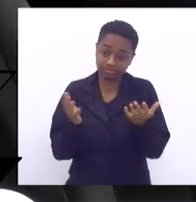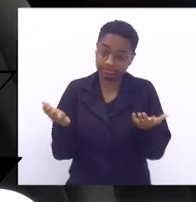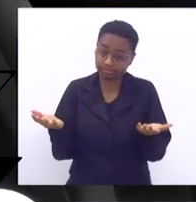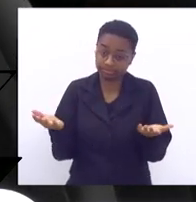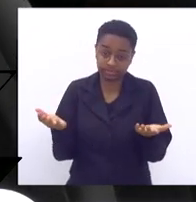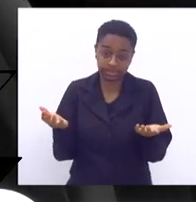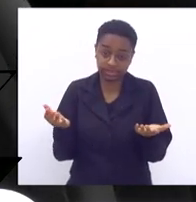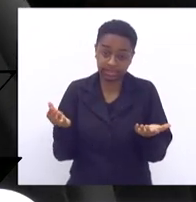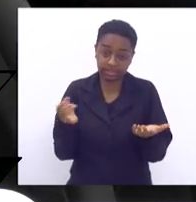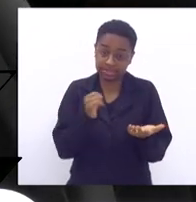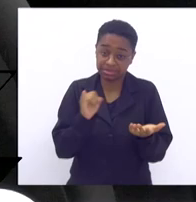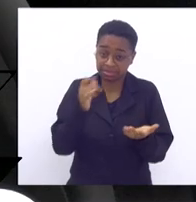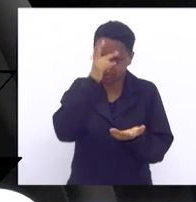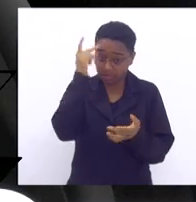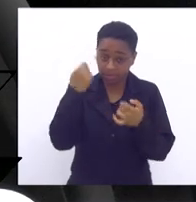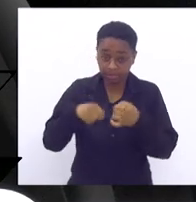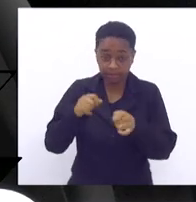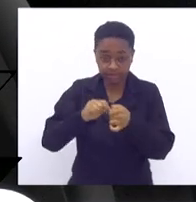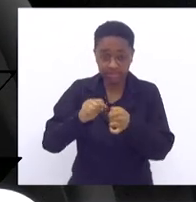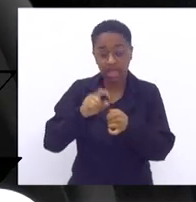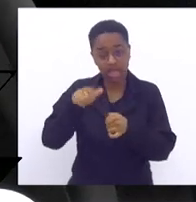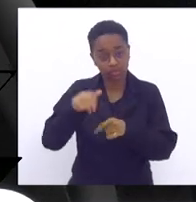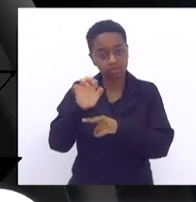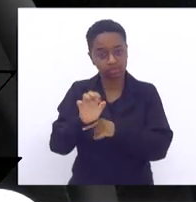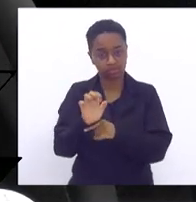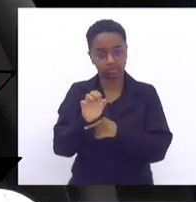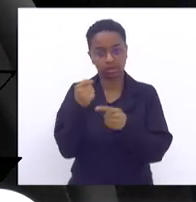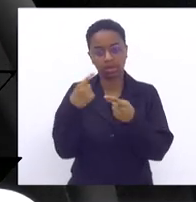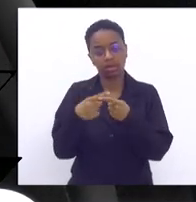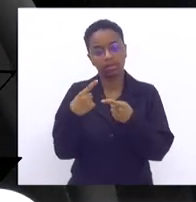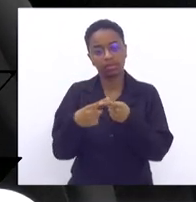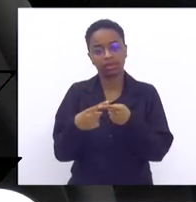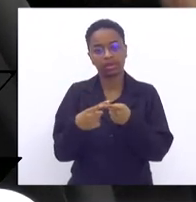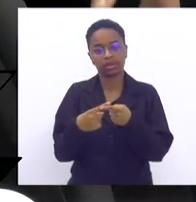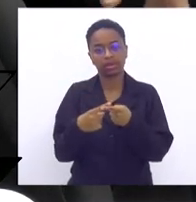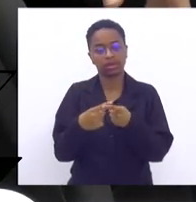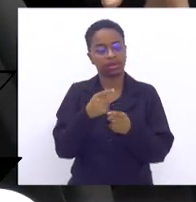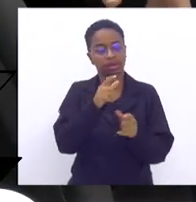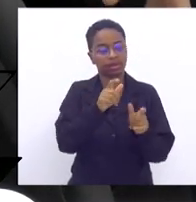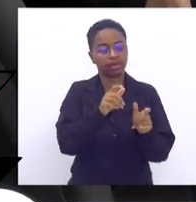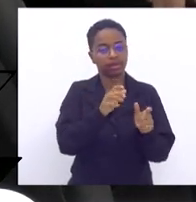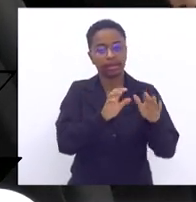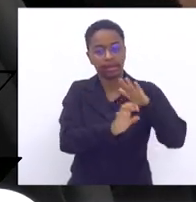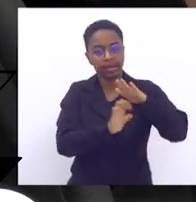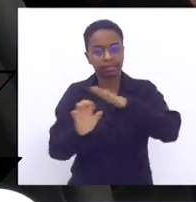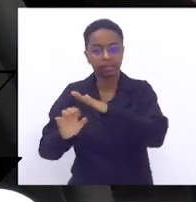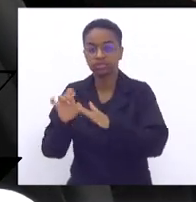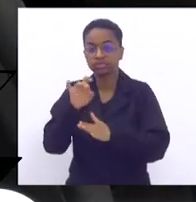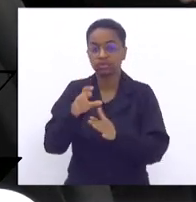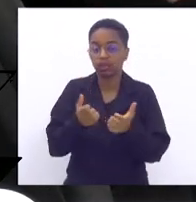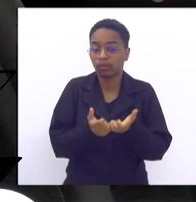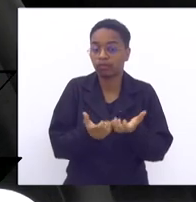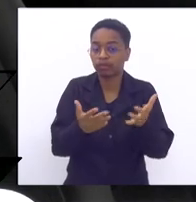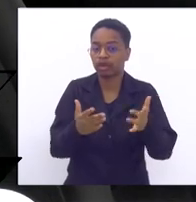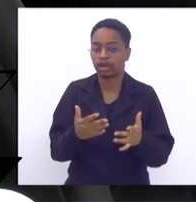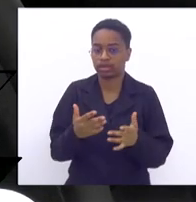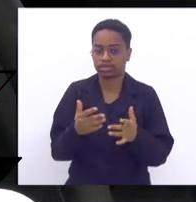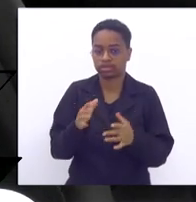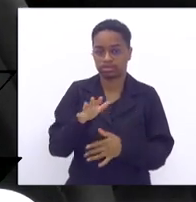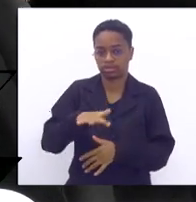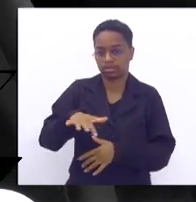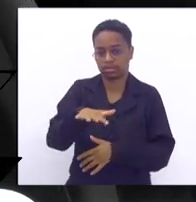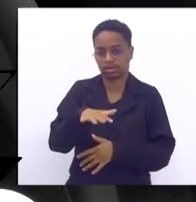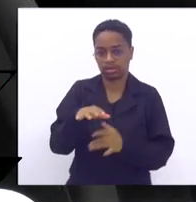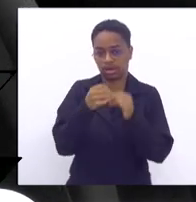se alguém devia fazer, era o Estado, porque ali são meros prestadores de serviço. Então,